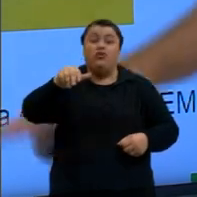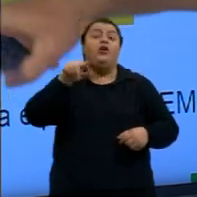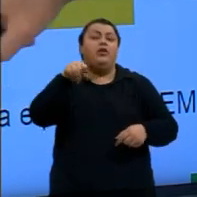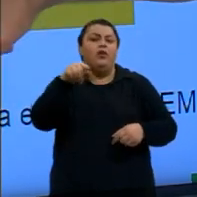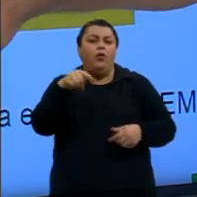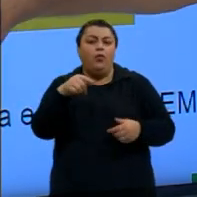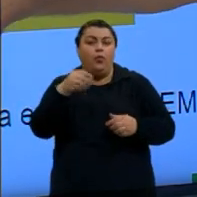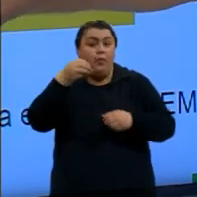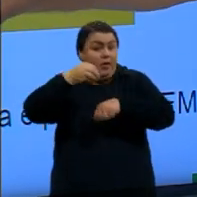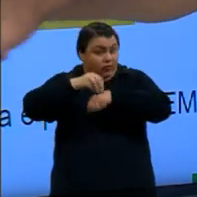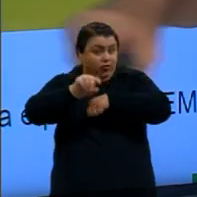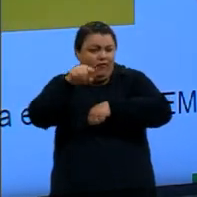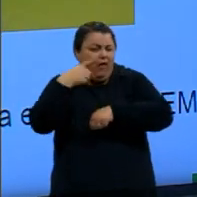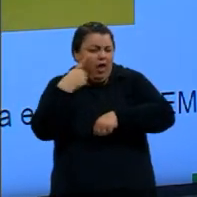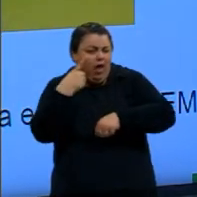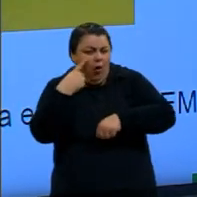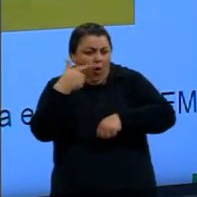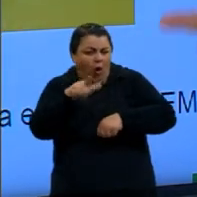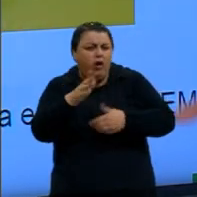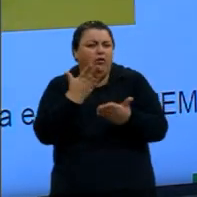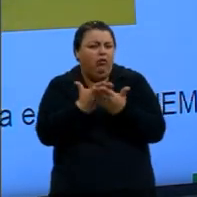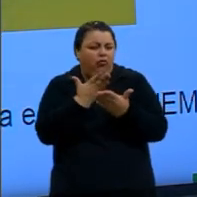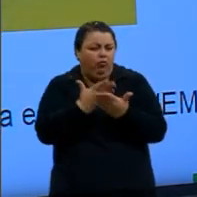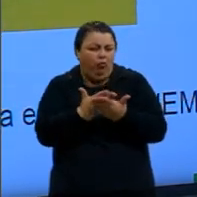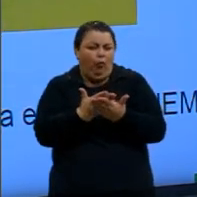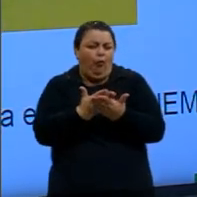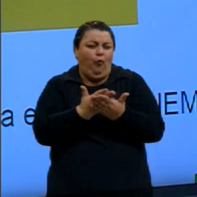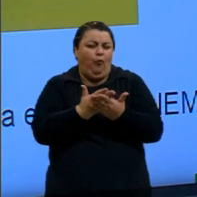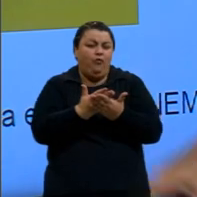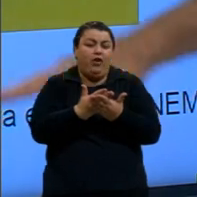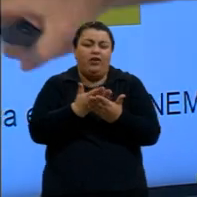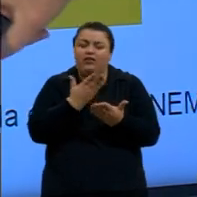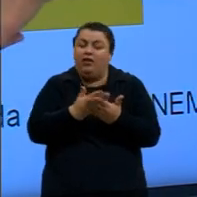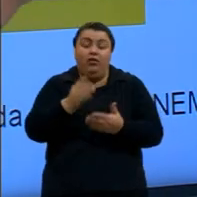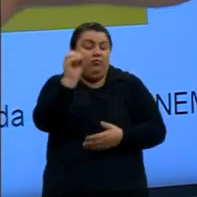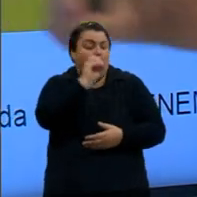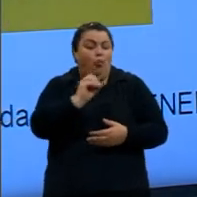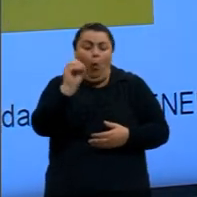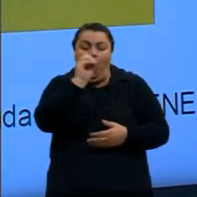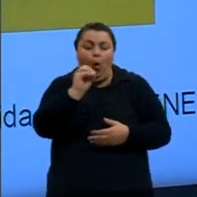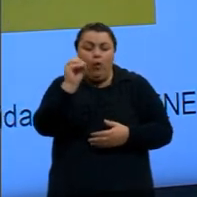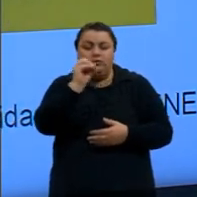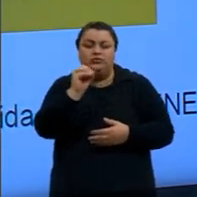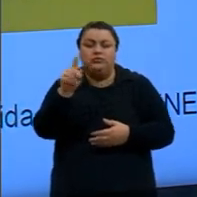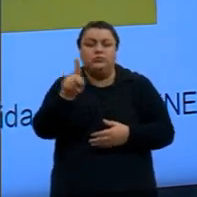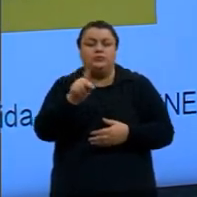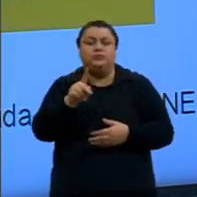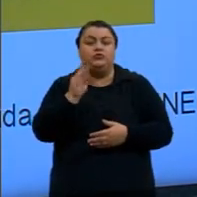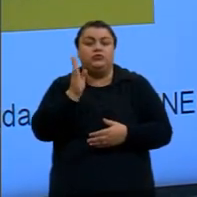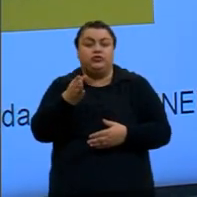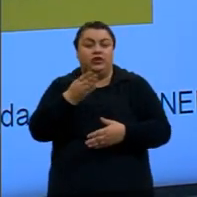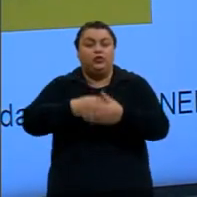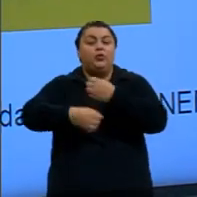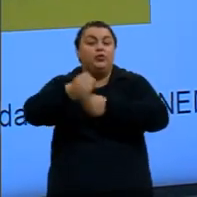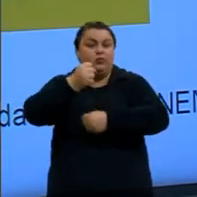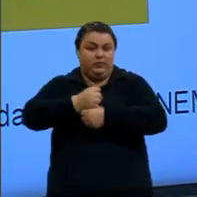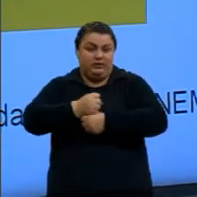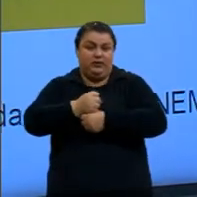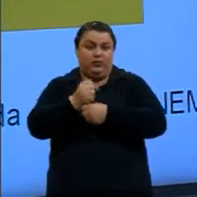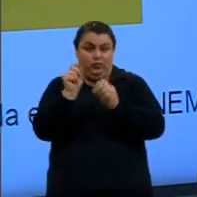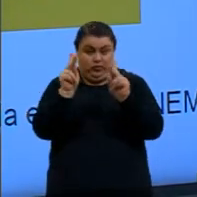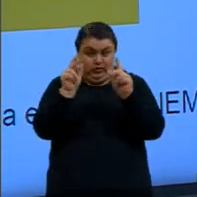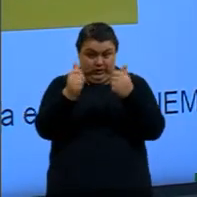também vai lá e reveja a sala dele Assista às aulas as belas aulas que propiciam deixou gravado no ano passado